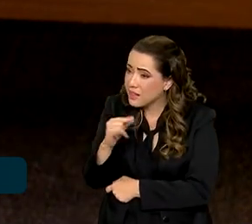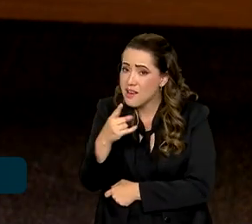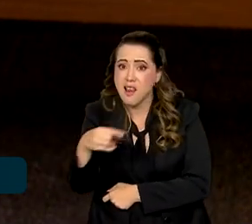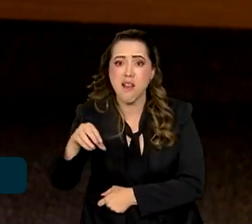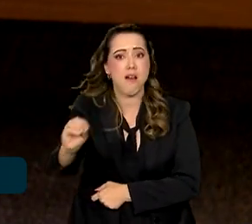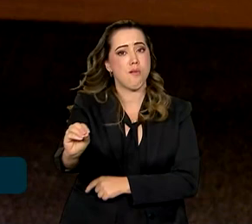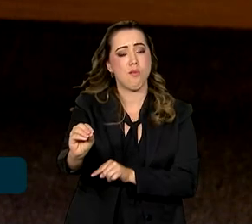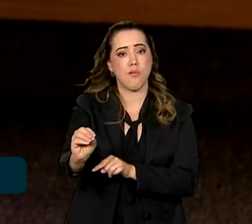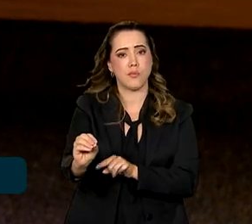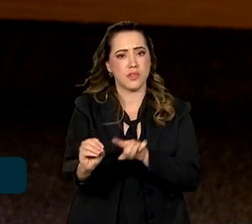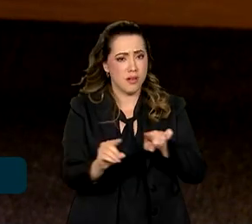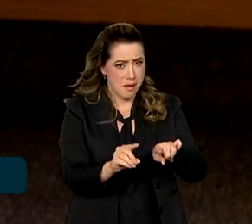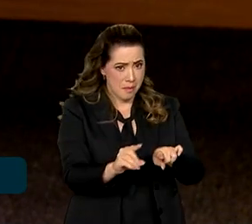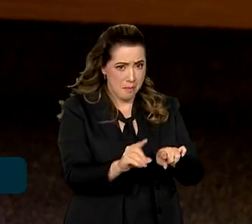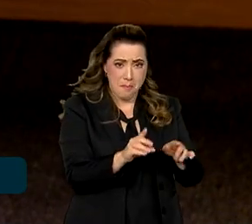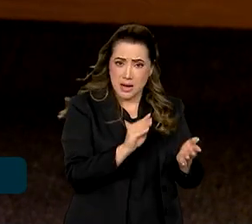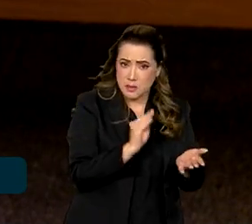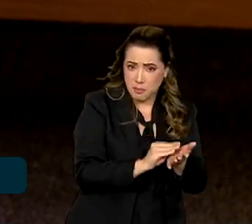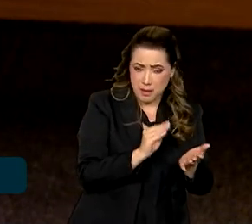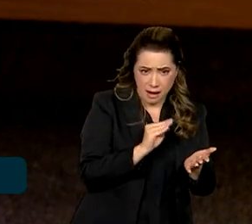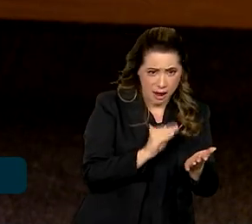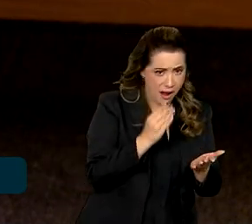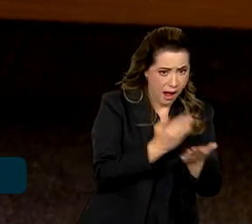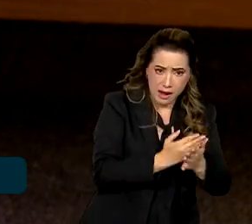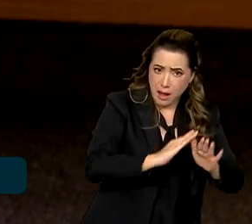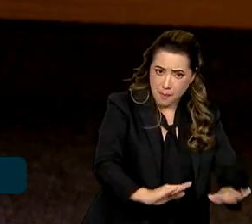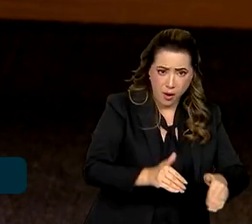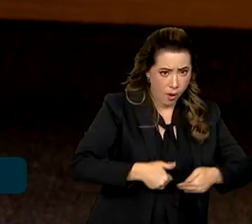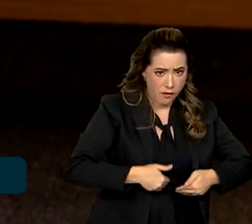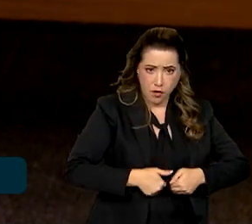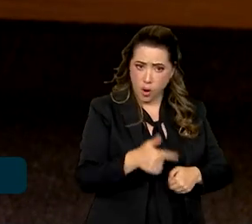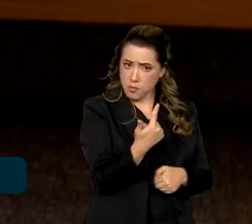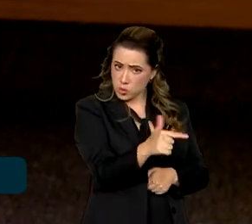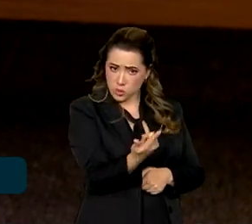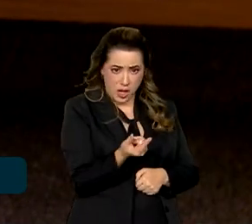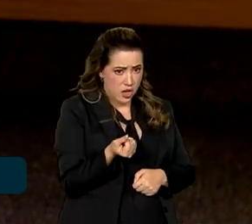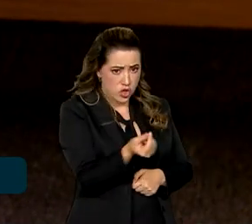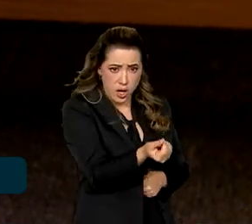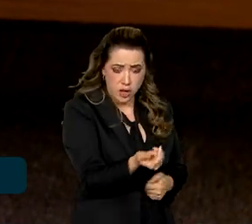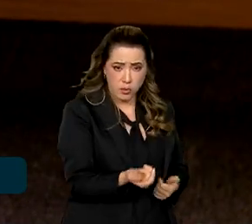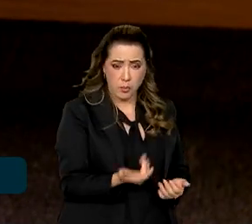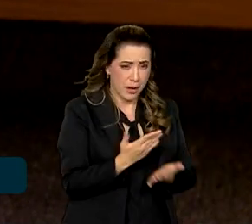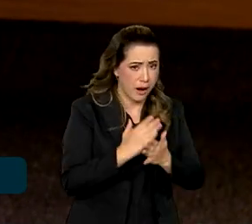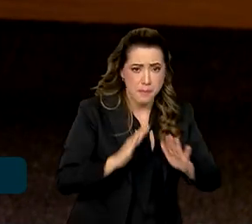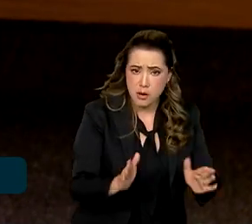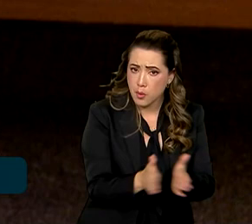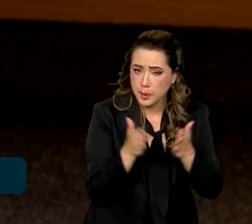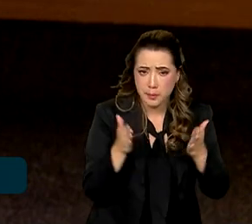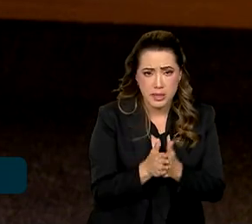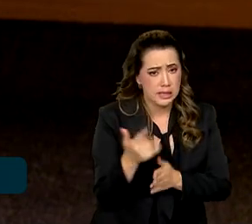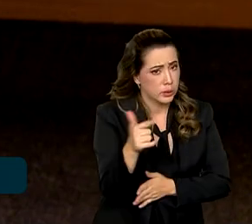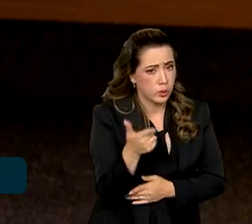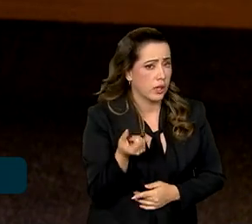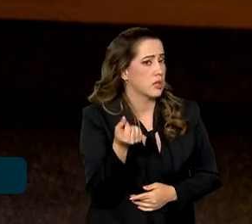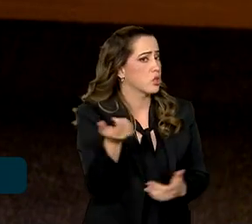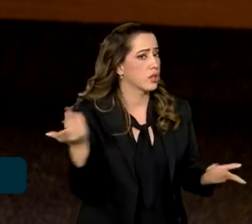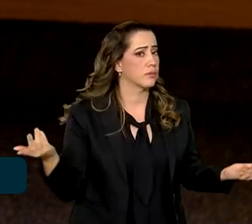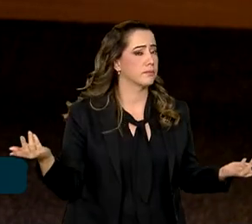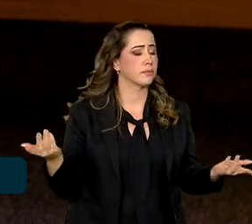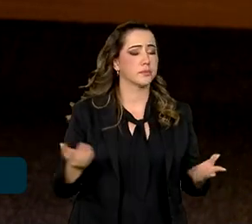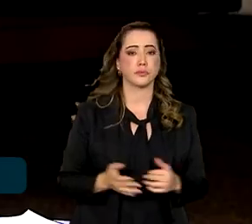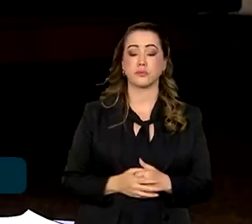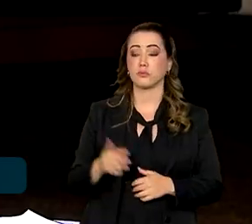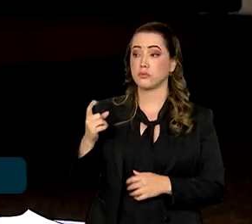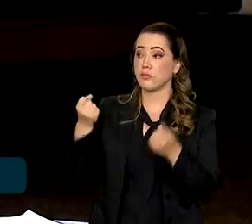para matar a fome de quem precisa, para reduzir a pobreza. No programa, o ministro também falou sobre